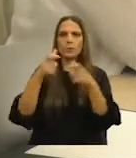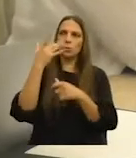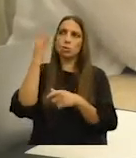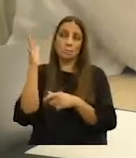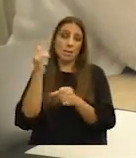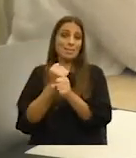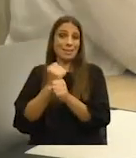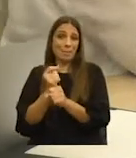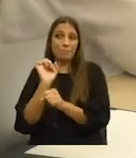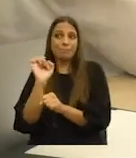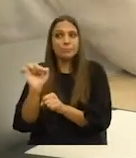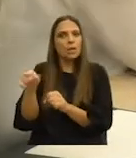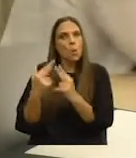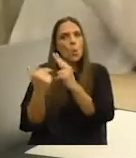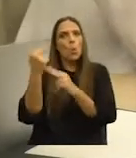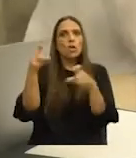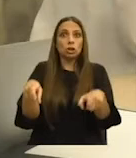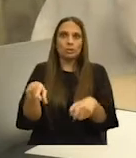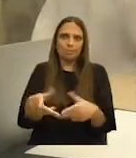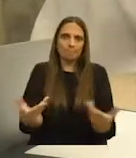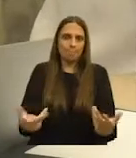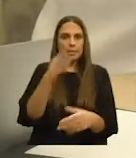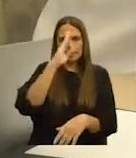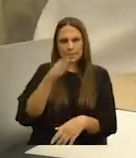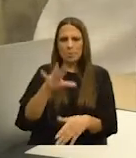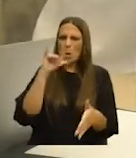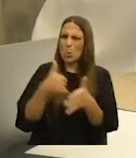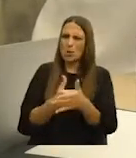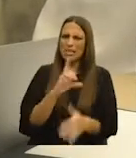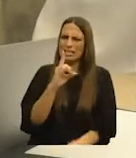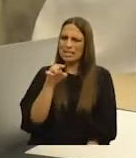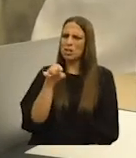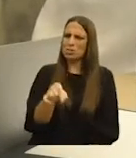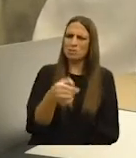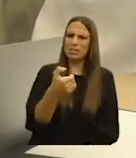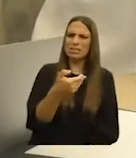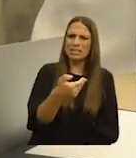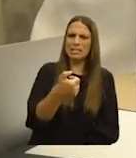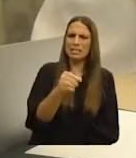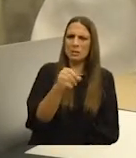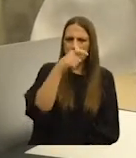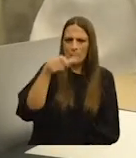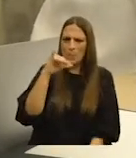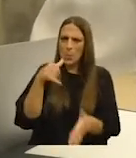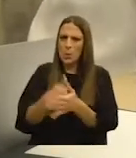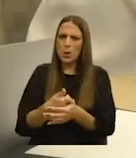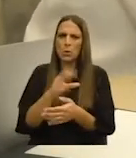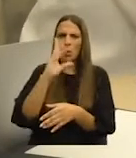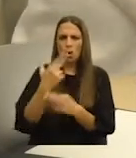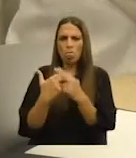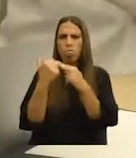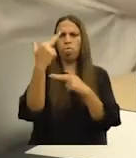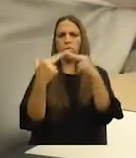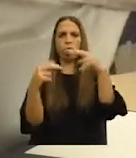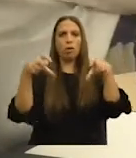migrantes que construíram os estádios. Sabemos que terão morrido cerca de 6.750 trabalhadores durante o